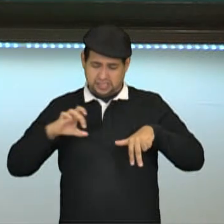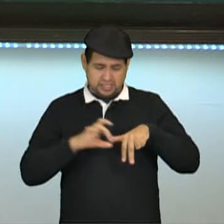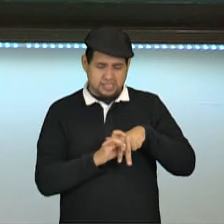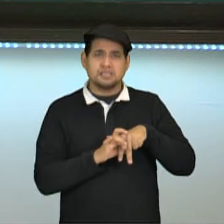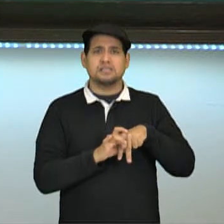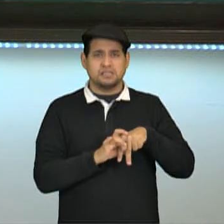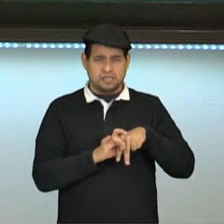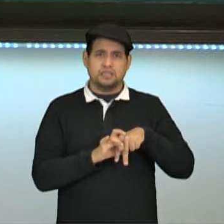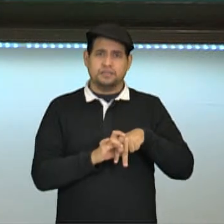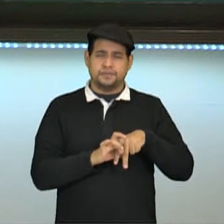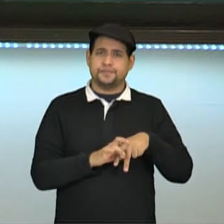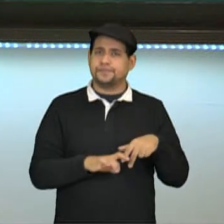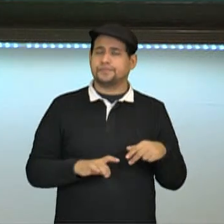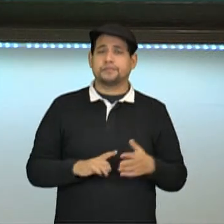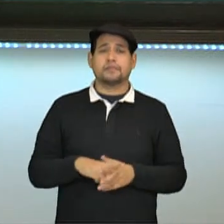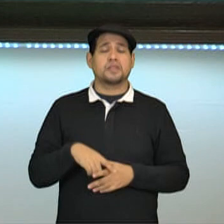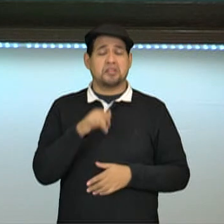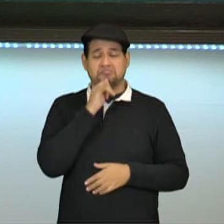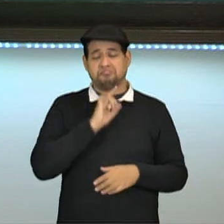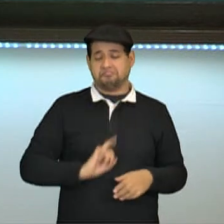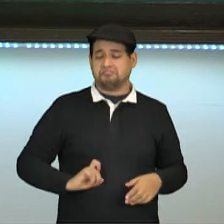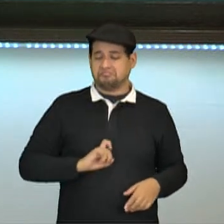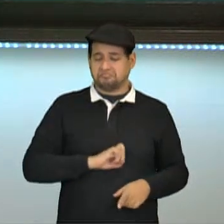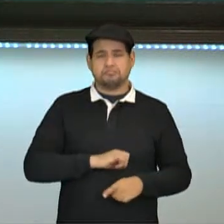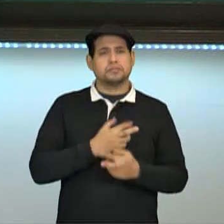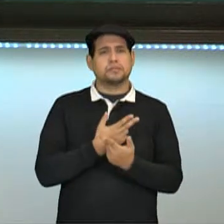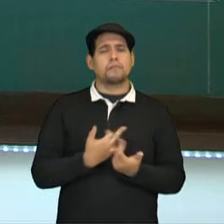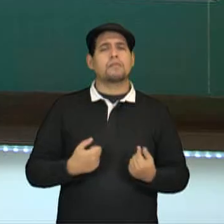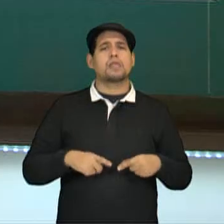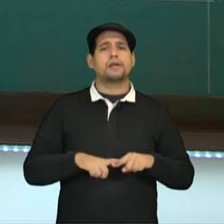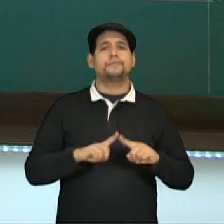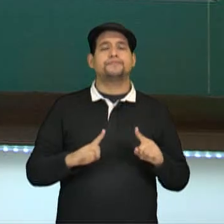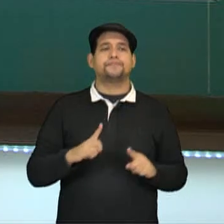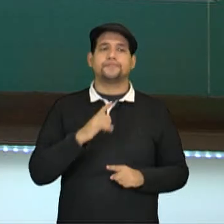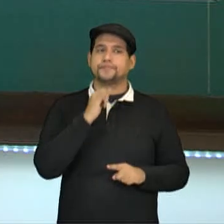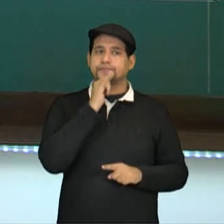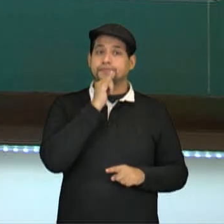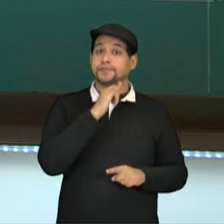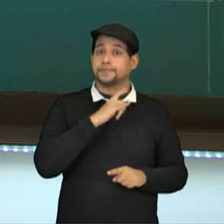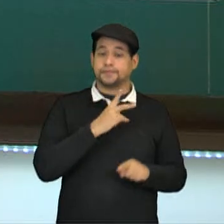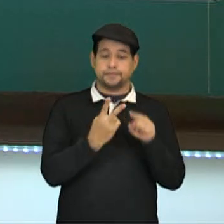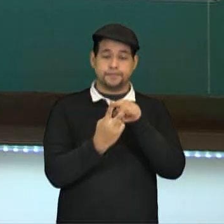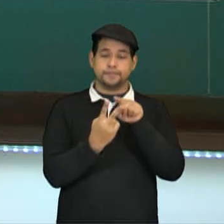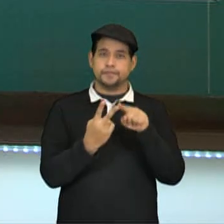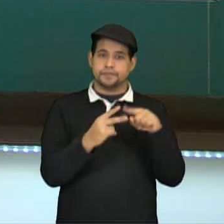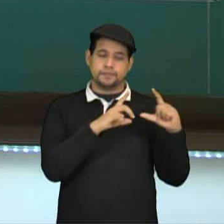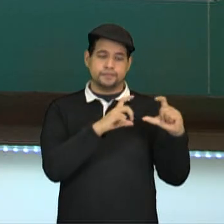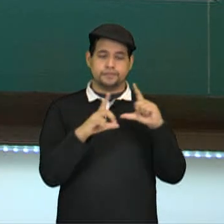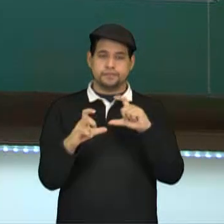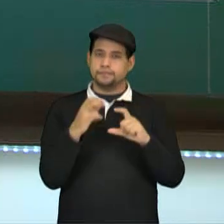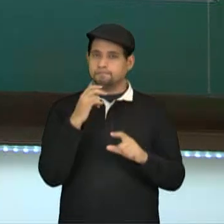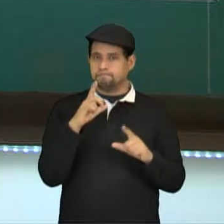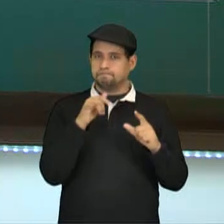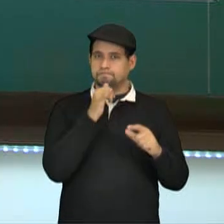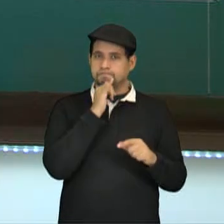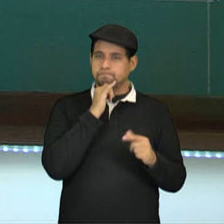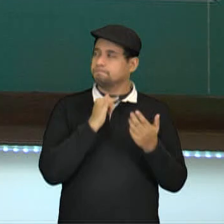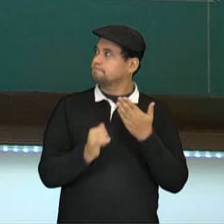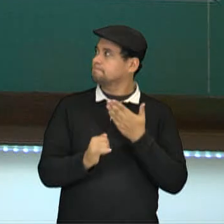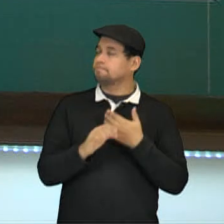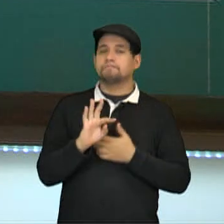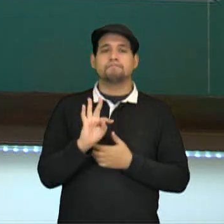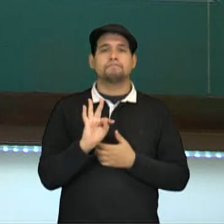esses parasitas, no caso, os plateumintos. Então, nós temos aqui 2 exemplos. Olha a